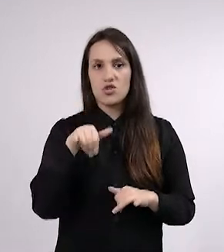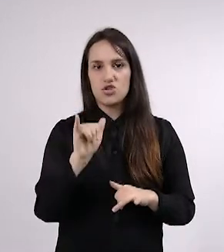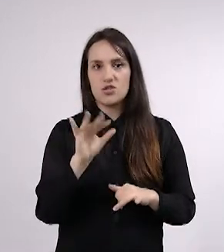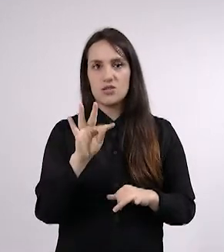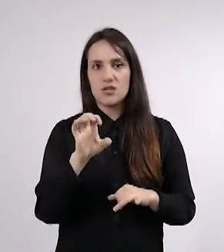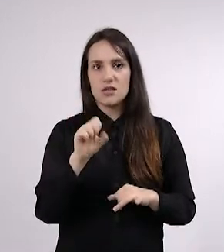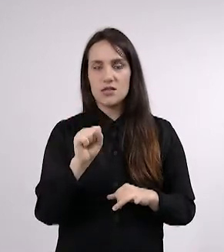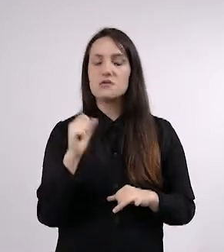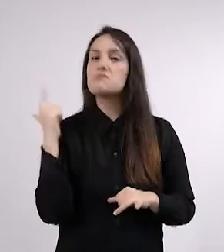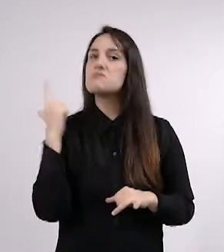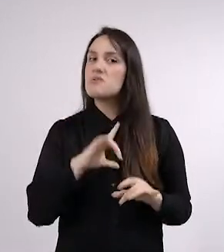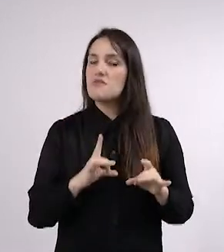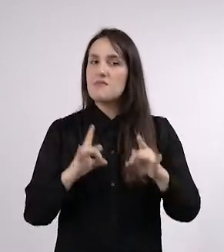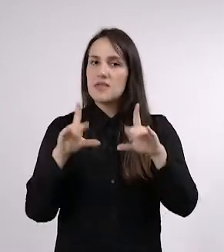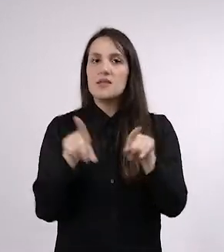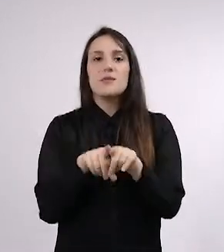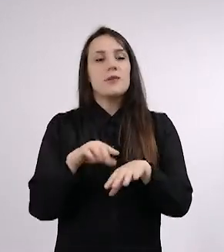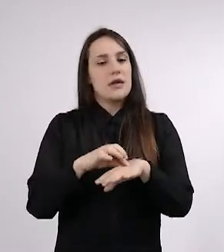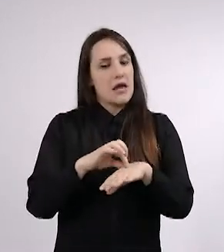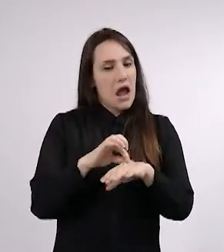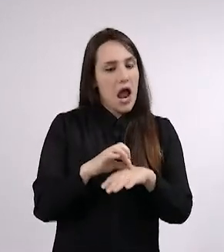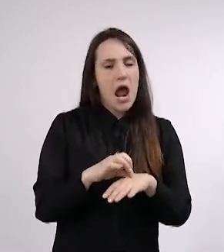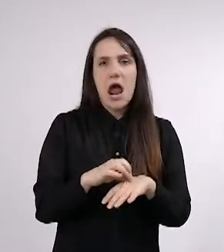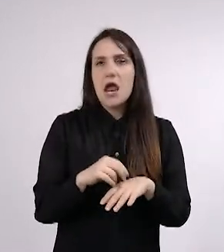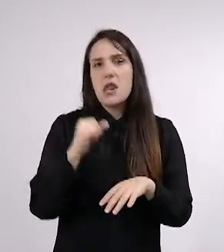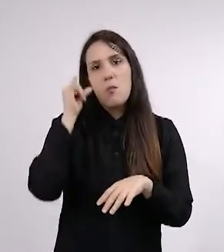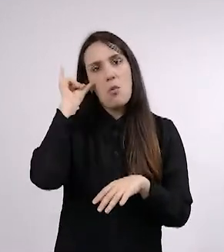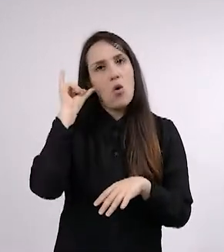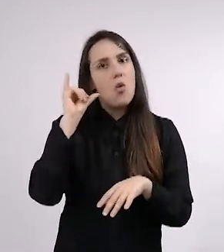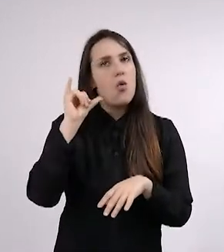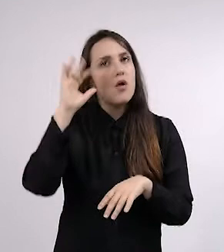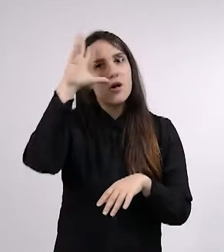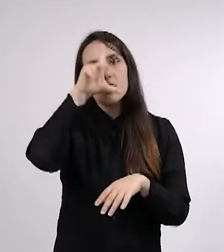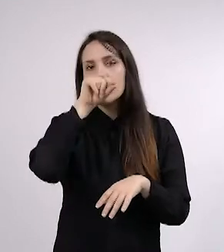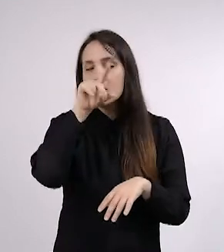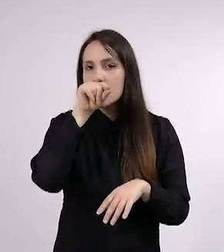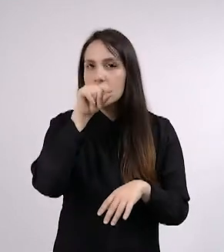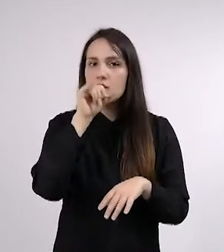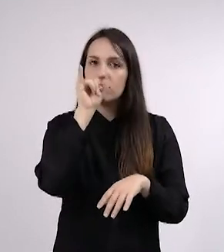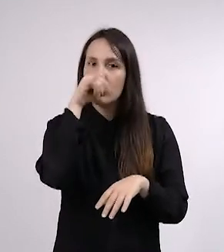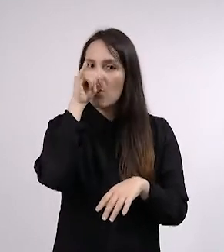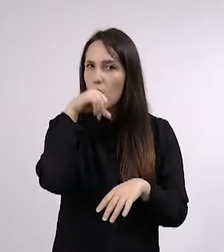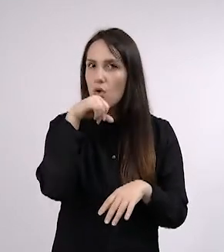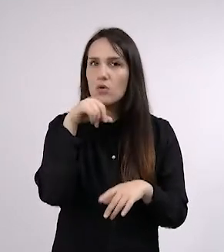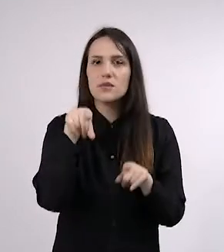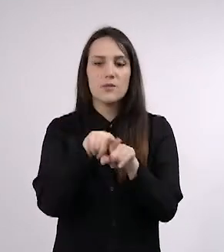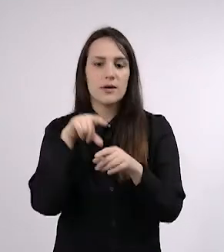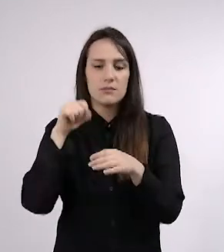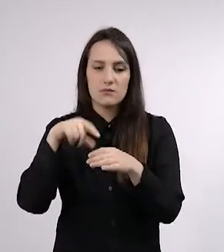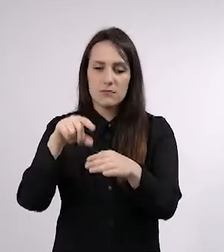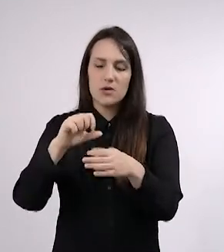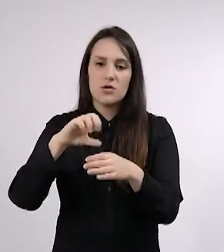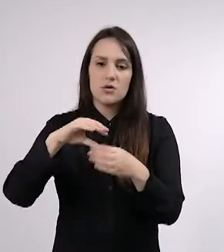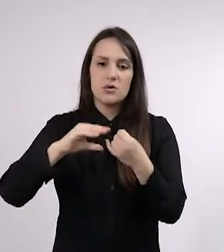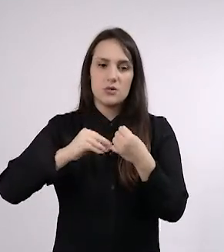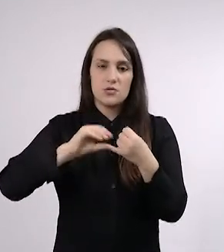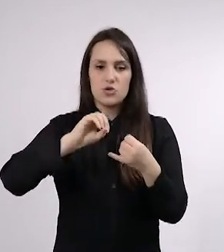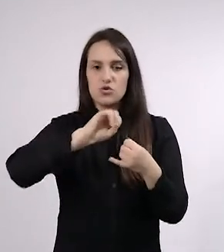não só carnes de uma maneira geral, suína, bovina, aves, com os produtos agrícolas, soja,